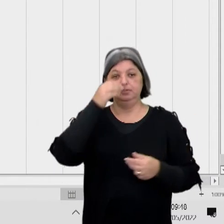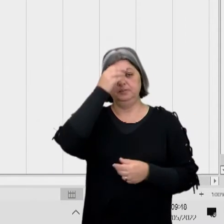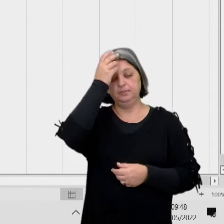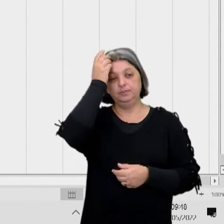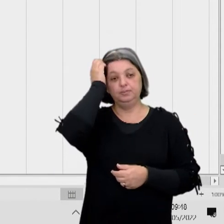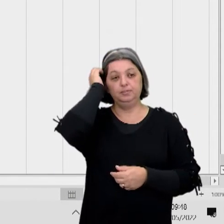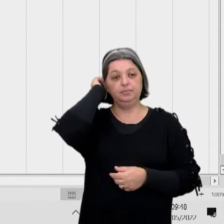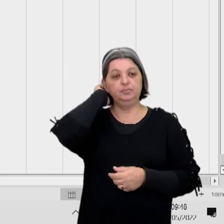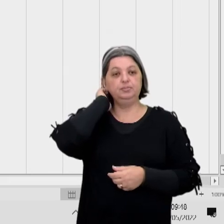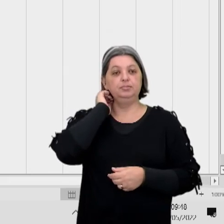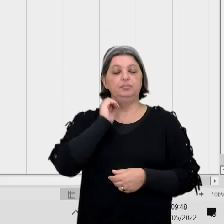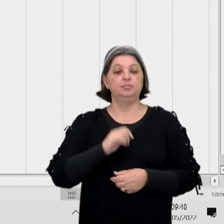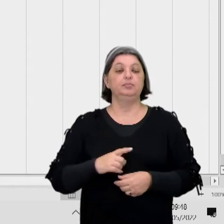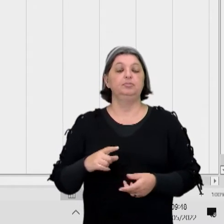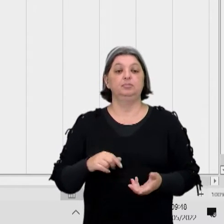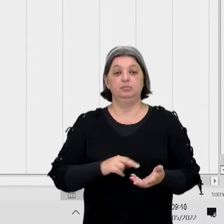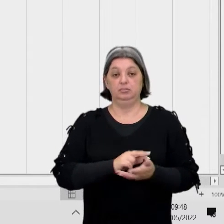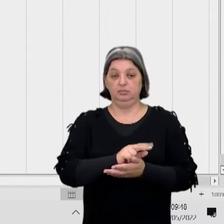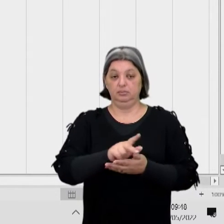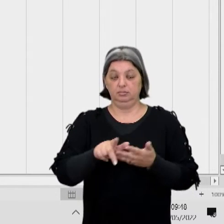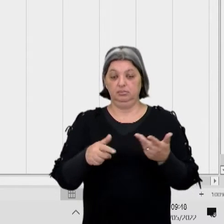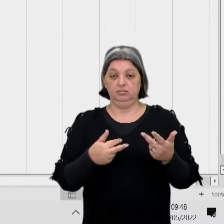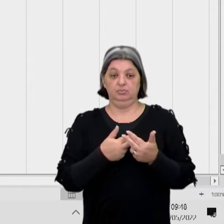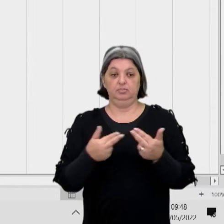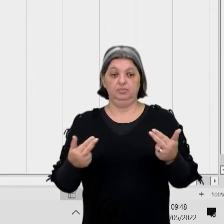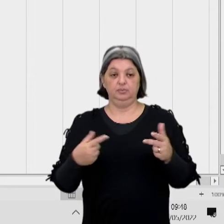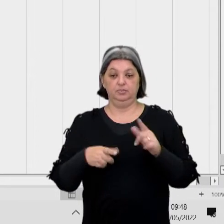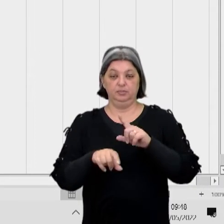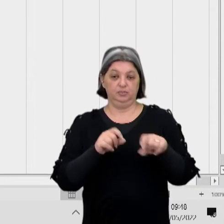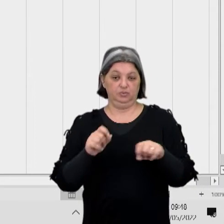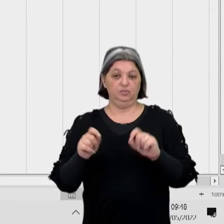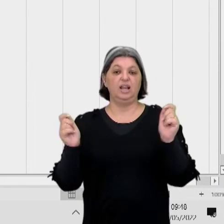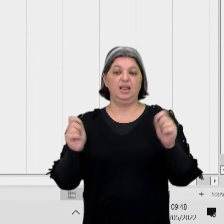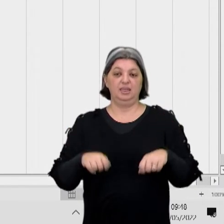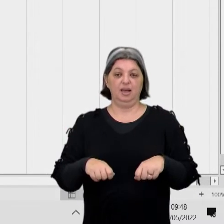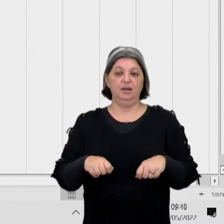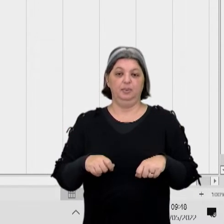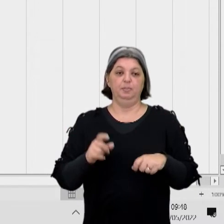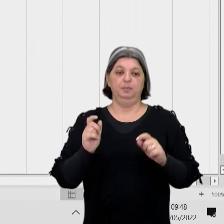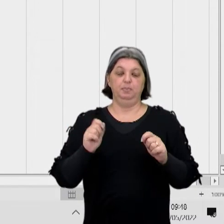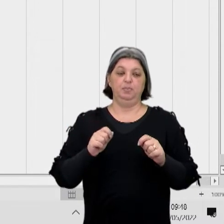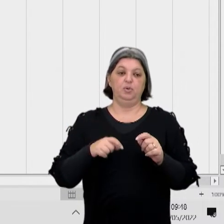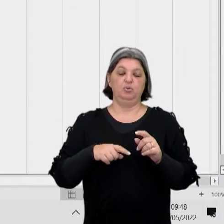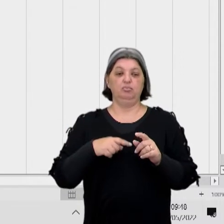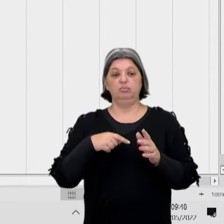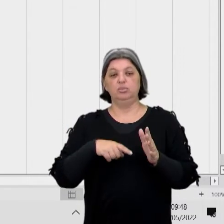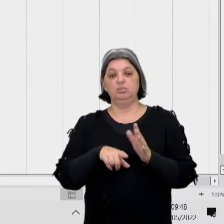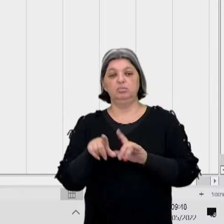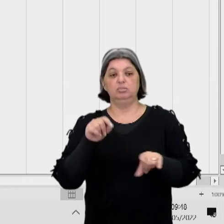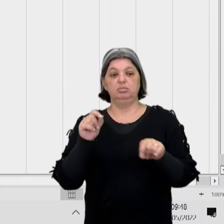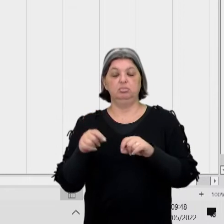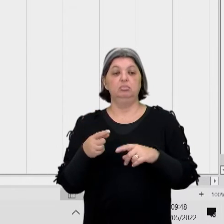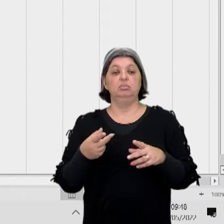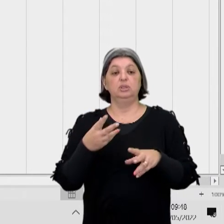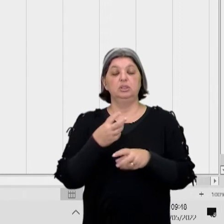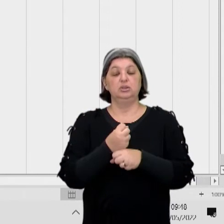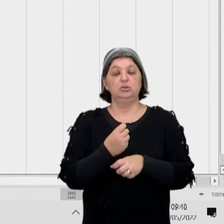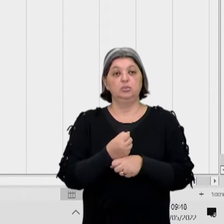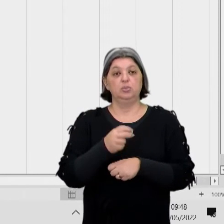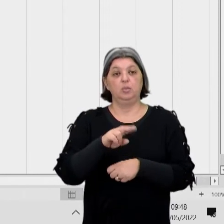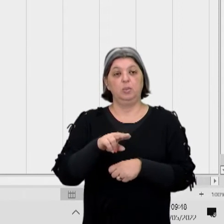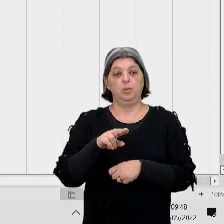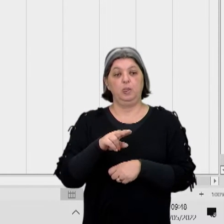Existem muitos vídeos disponíveis aí que você pode se orientar. Então, a soma, aqui a gente vai utilizar o modelinho